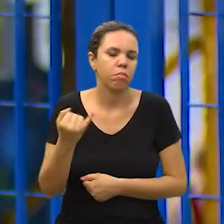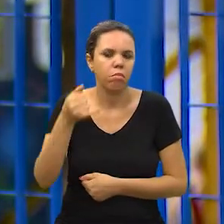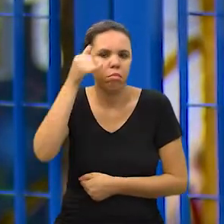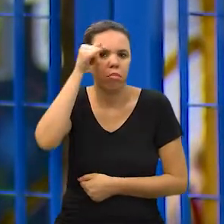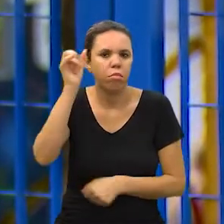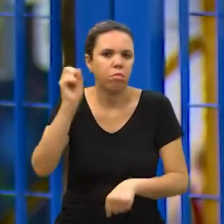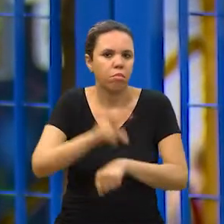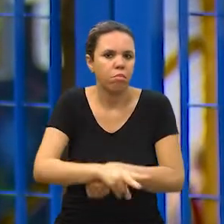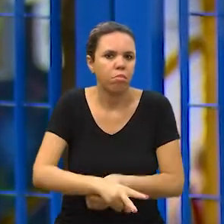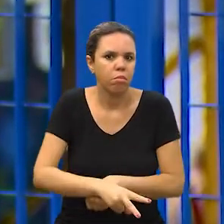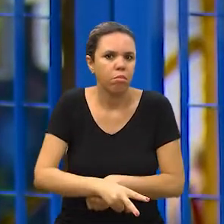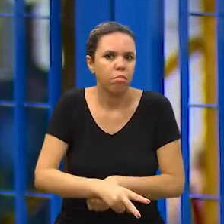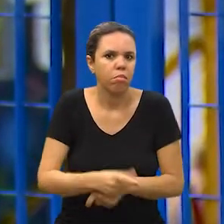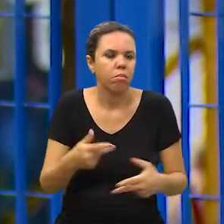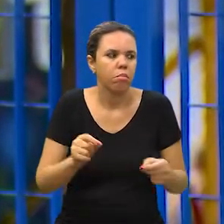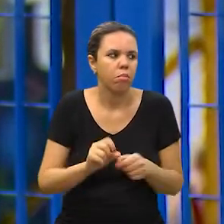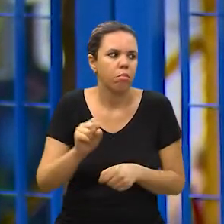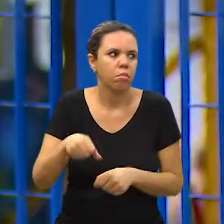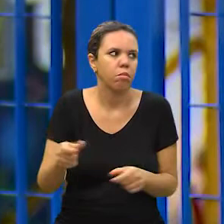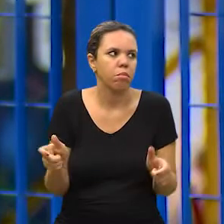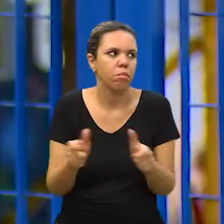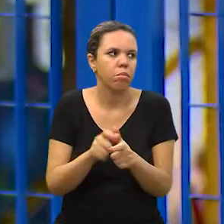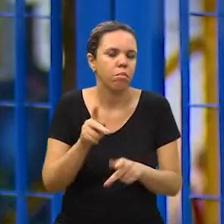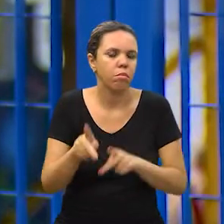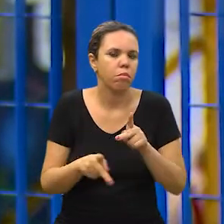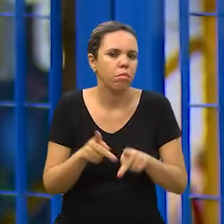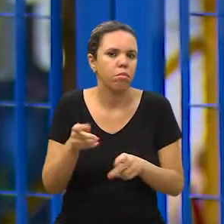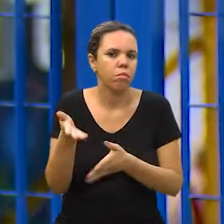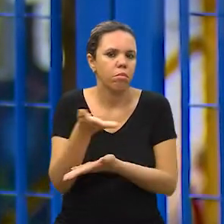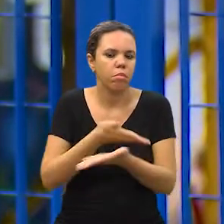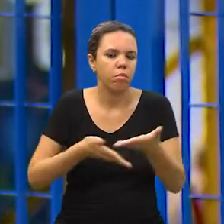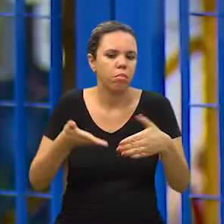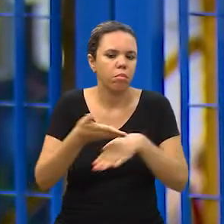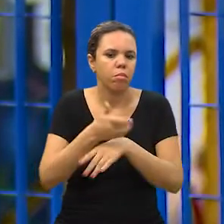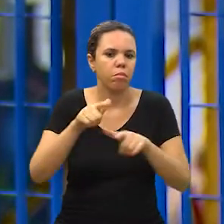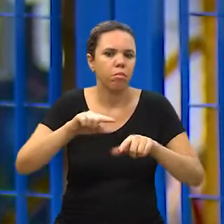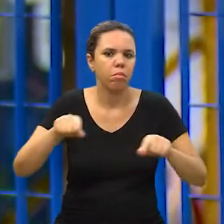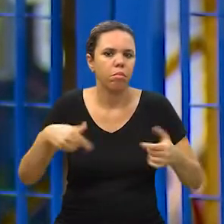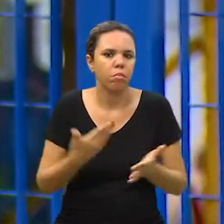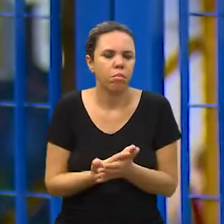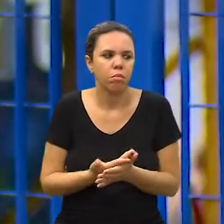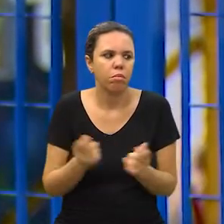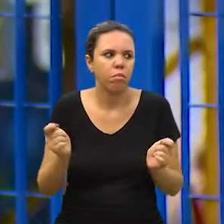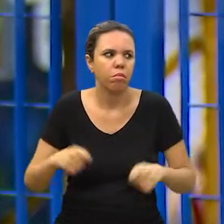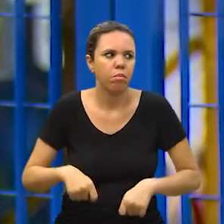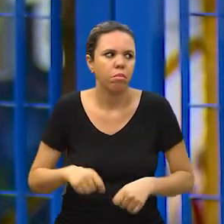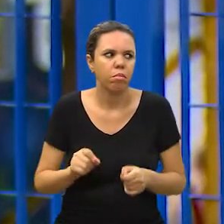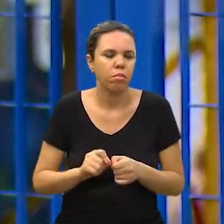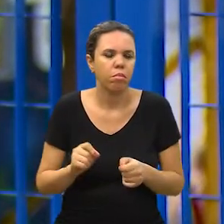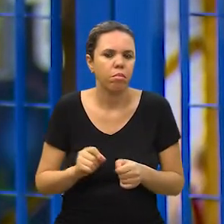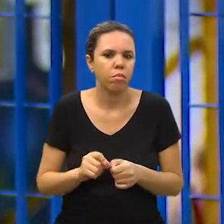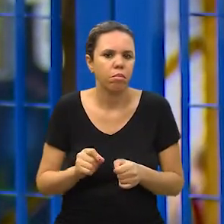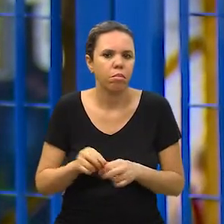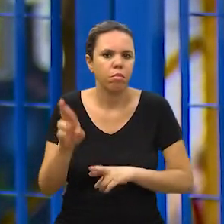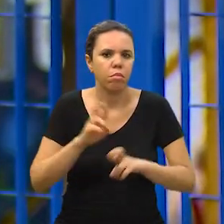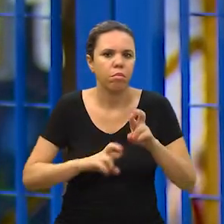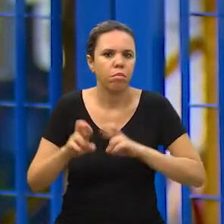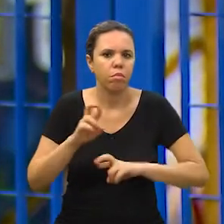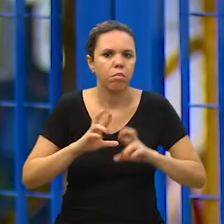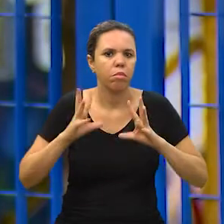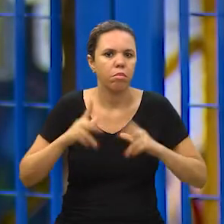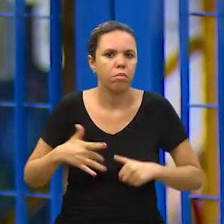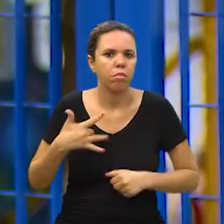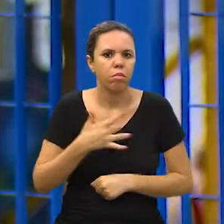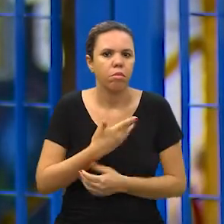importante no combate ao vírus pois assim menos pessoas circulam no ambiente escolar e é possível Realizar o